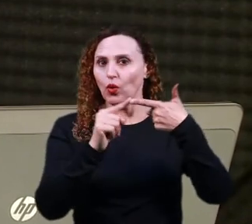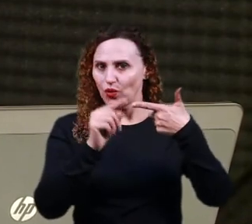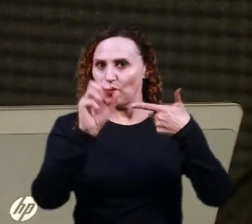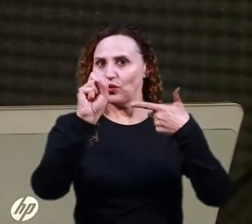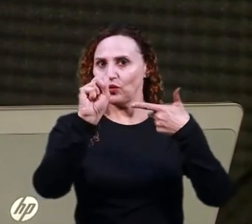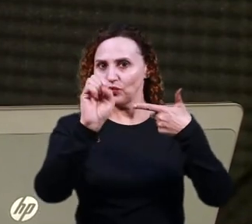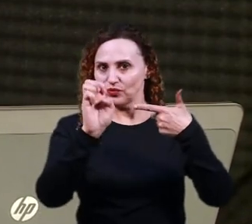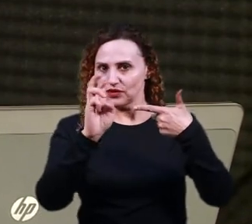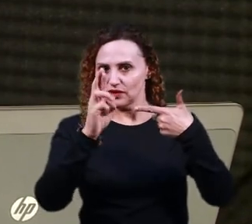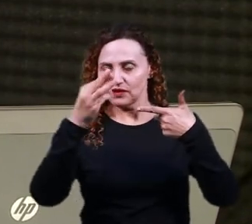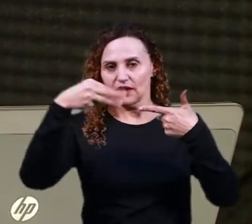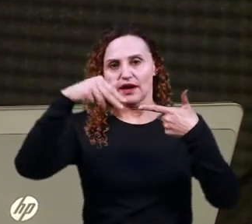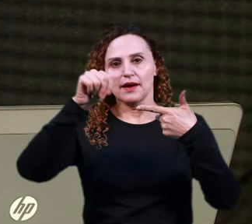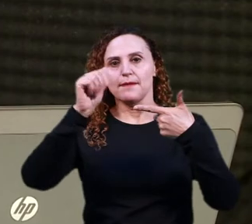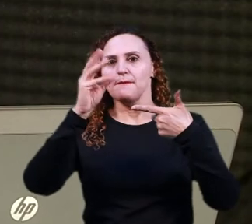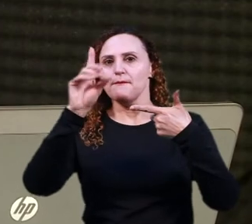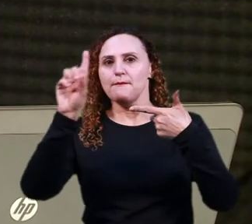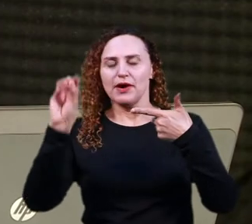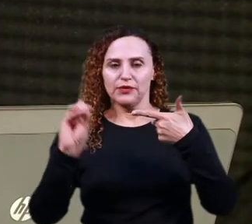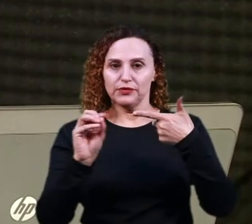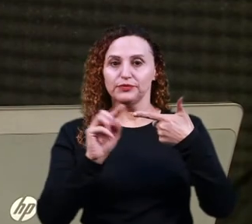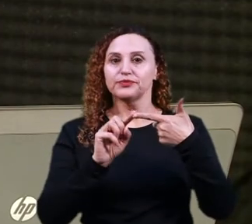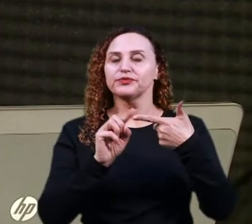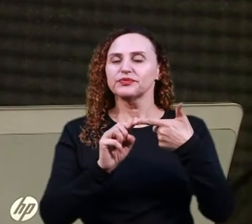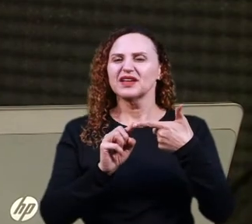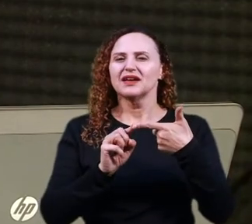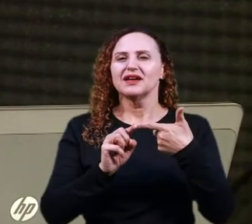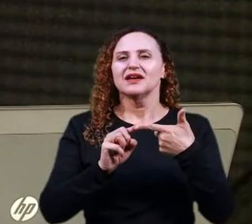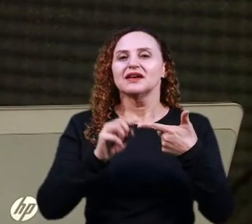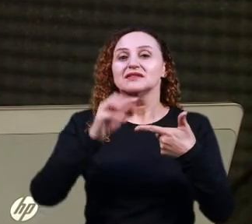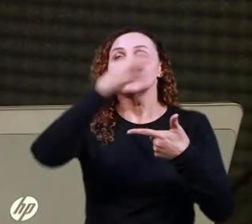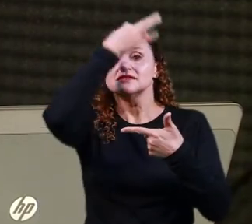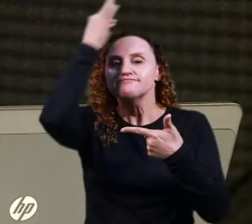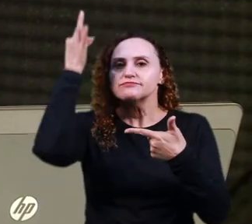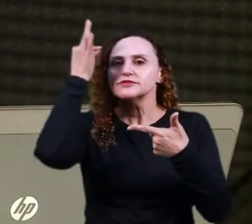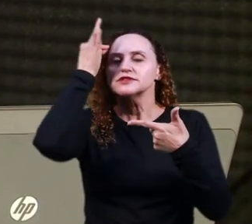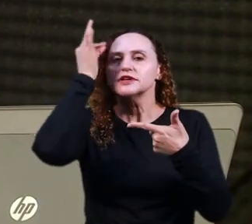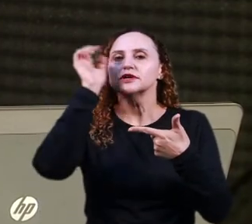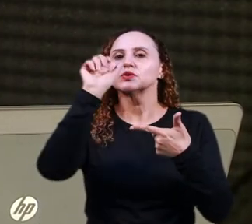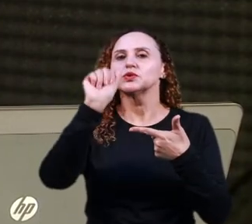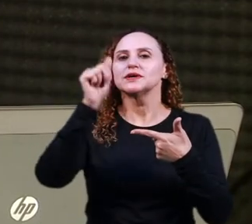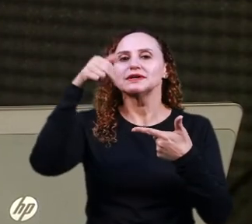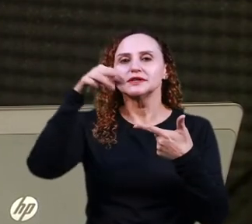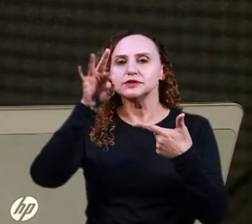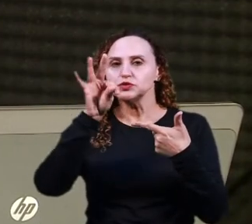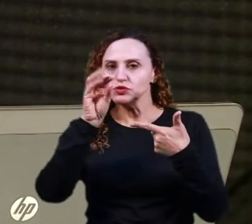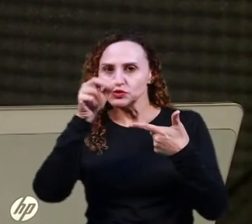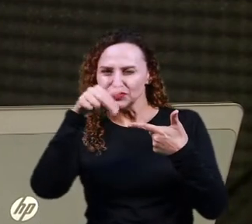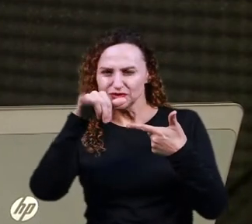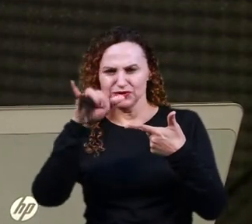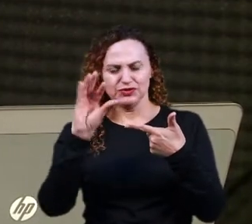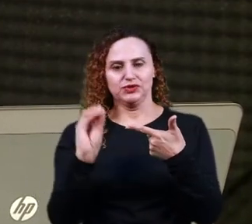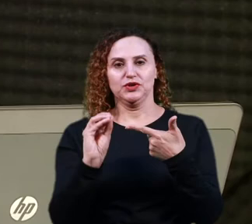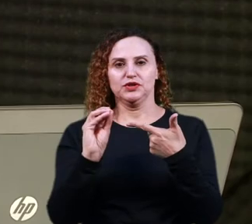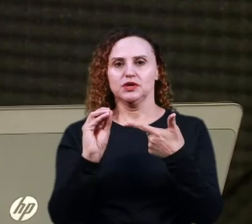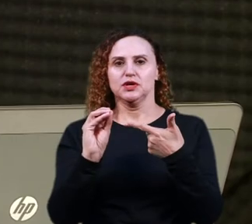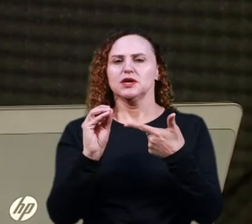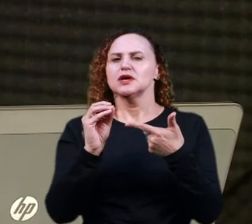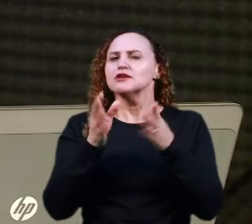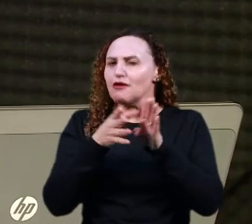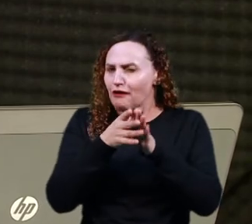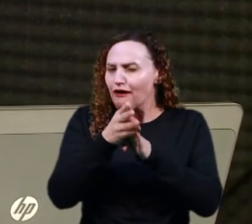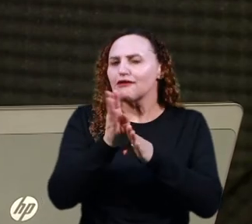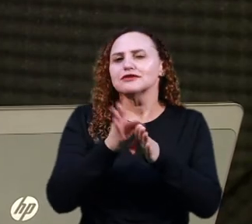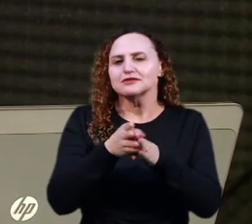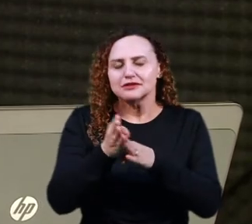sermão também muito interessante é o sermão de Santo António aos peixes e eu aconselho que vocês Leiam